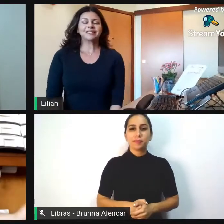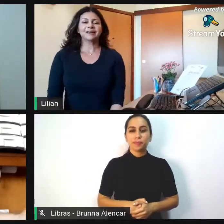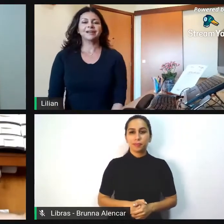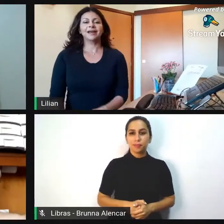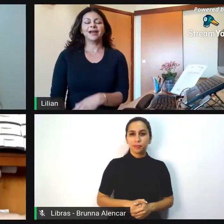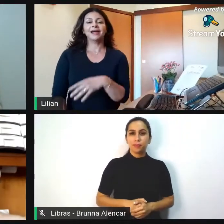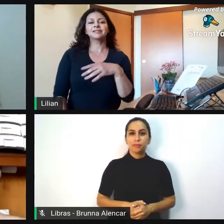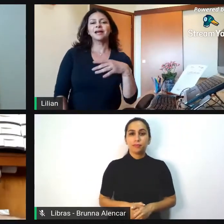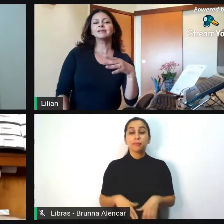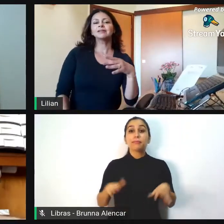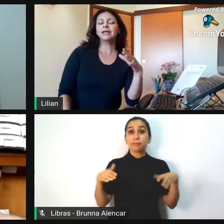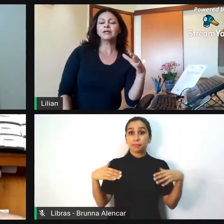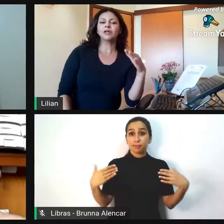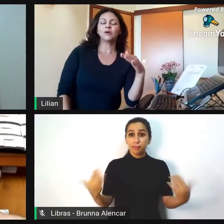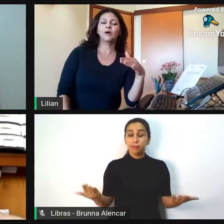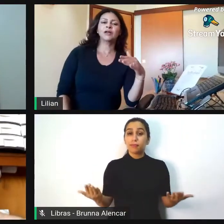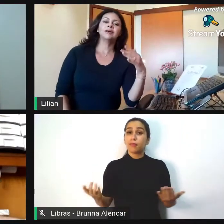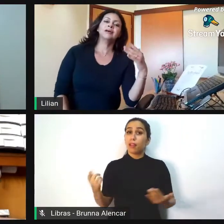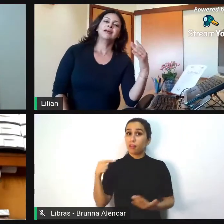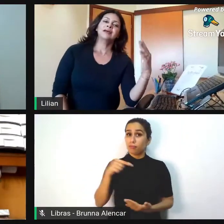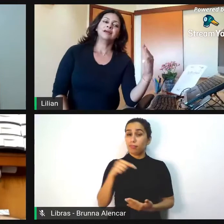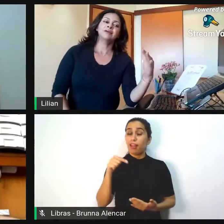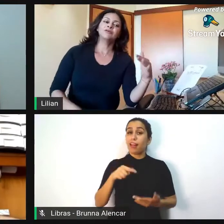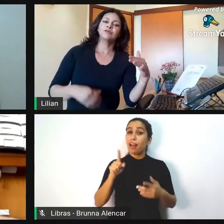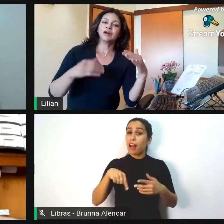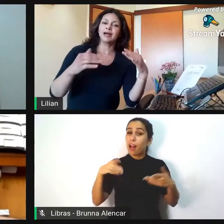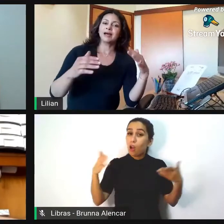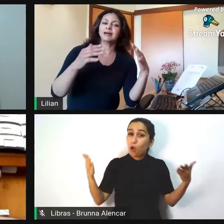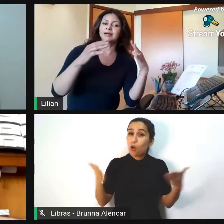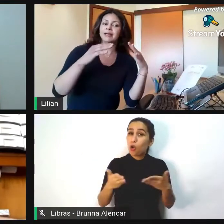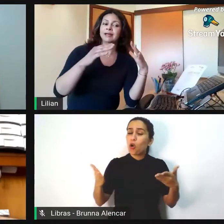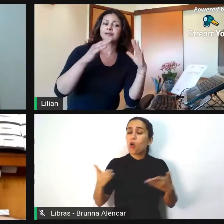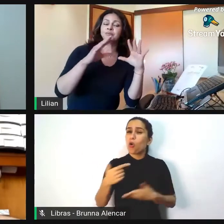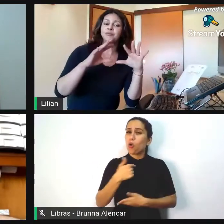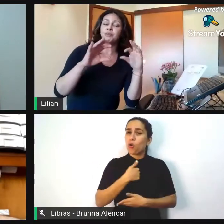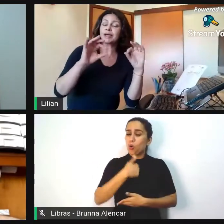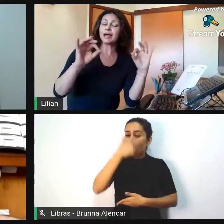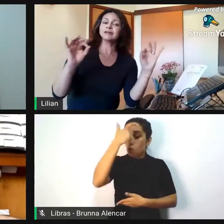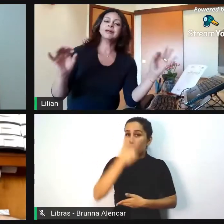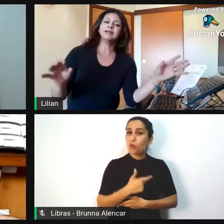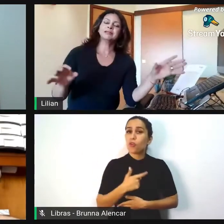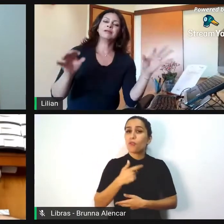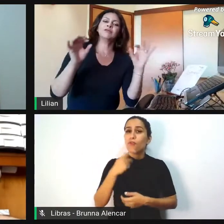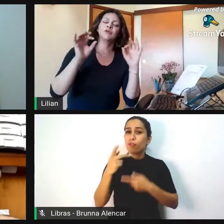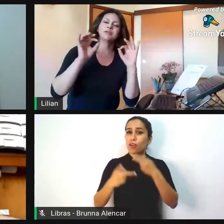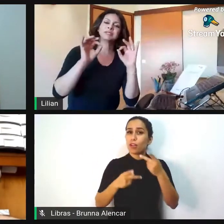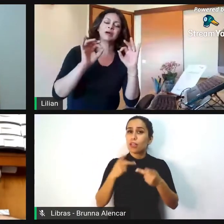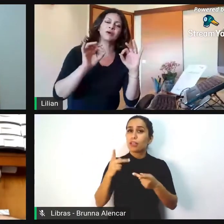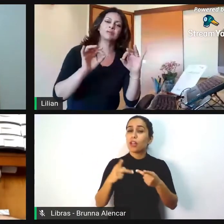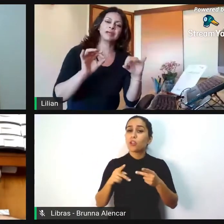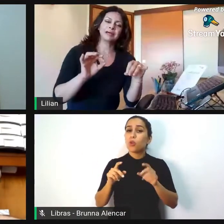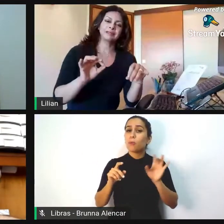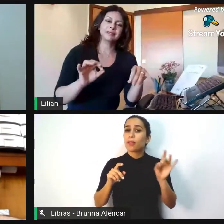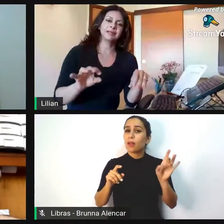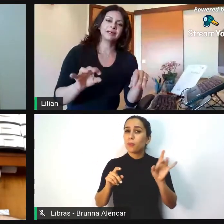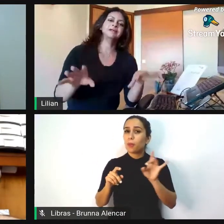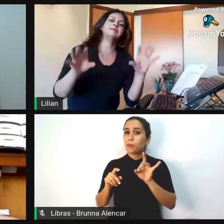Então, Adriana, exatamente agora eu vou falar cada